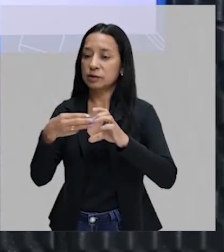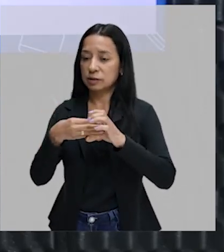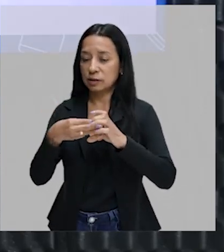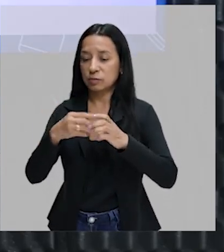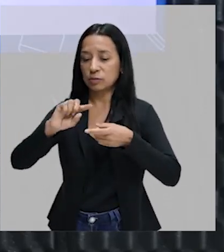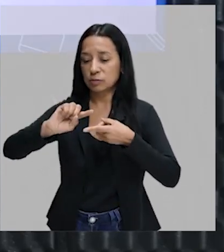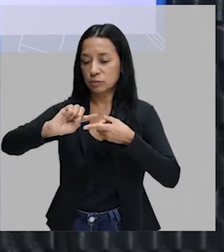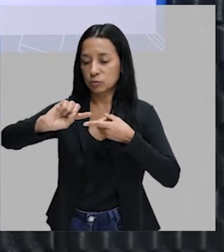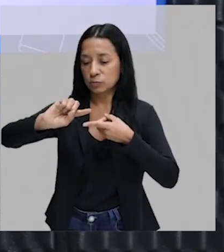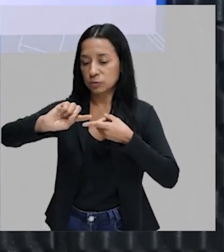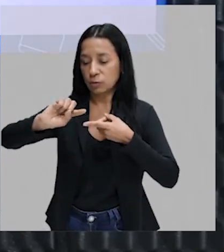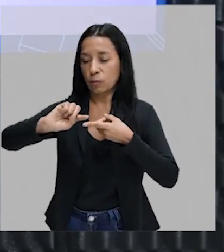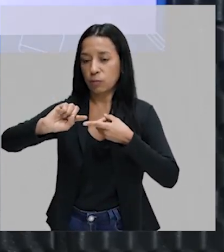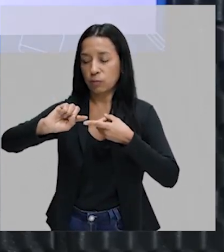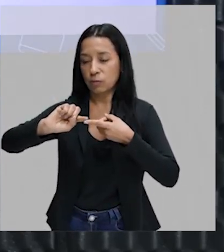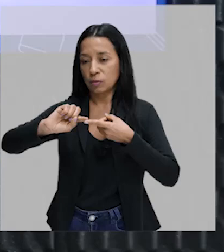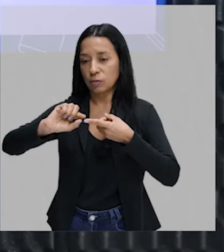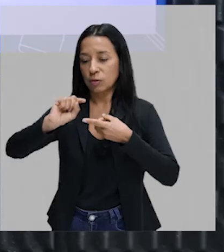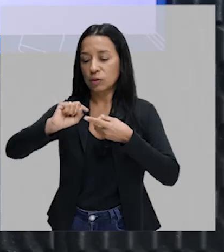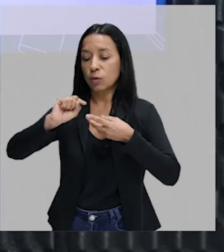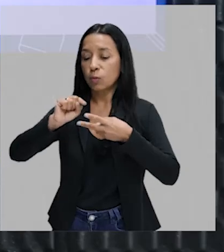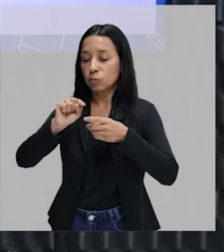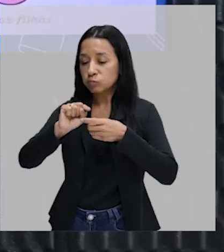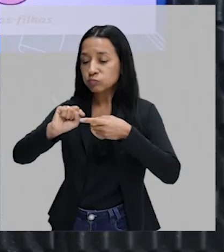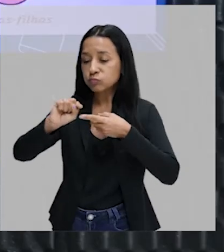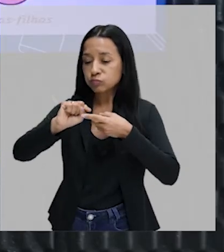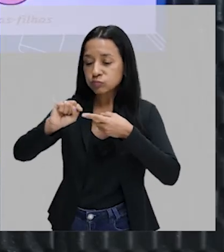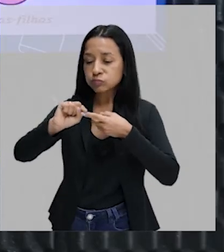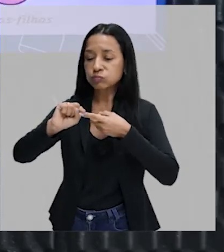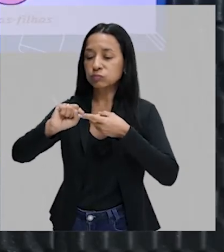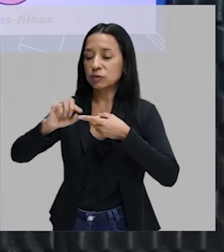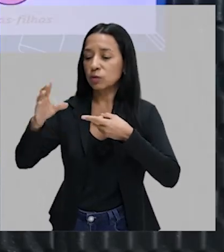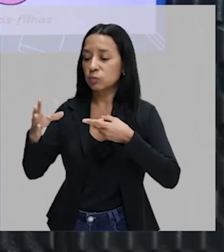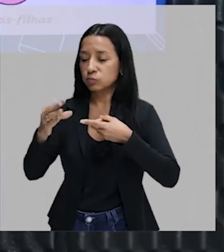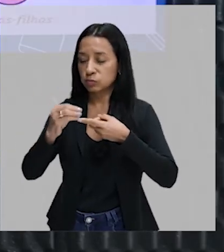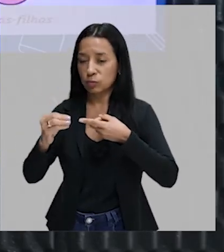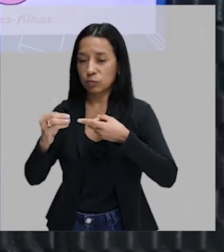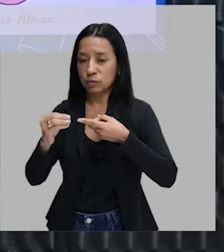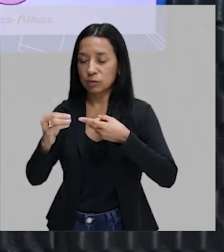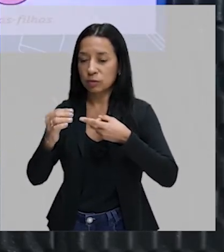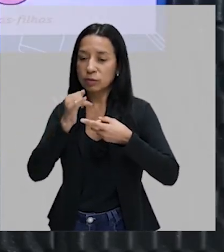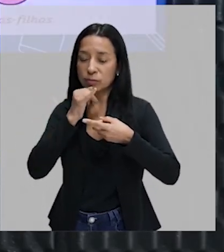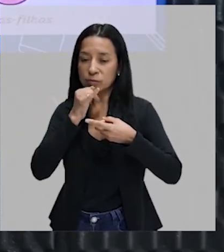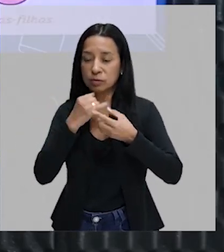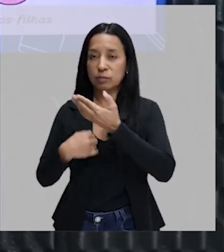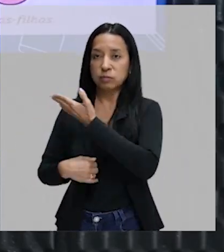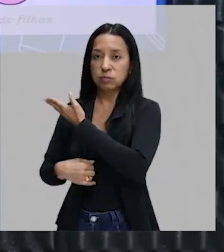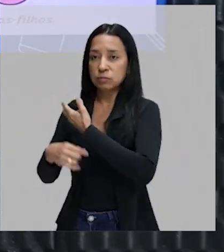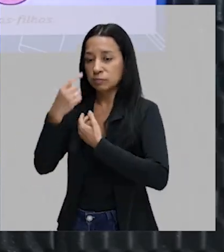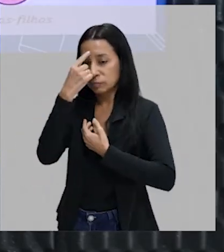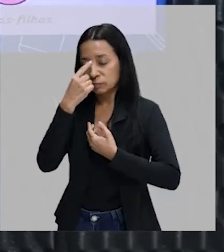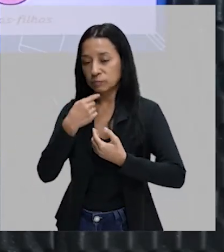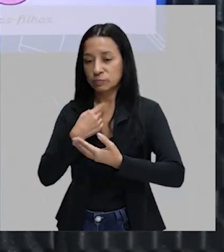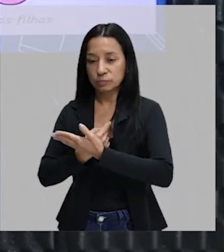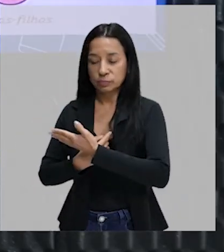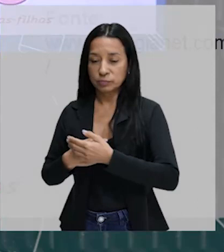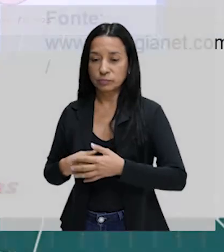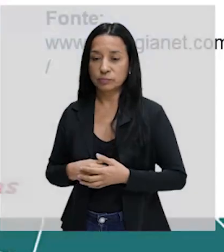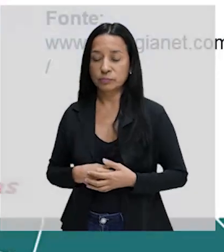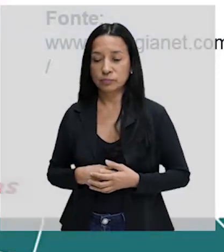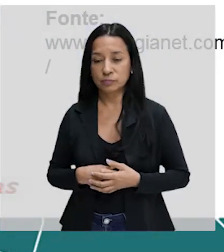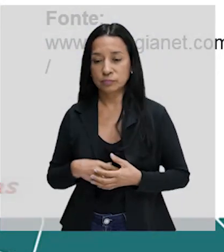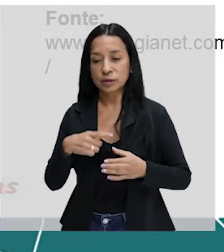divisão mitótica, o núcleo desaparece. Então, mais ou menos assim, pessoal, ó. Isso aqui nós temos